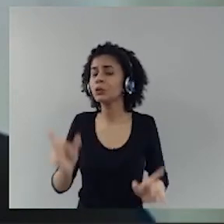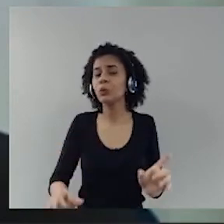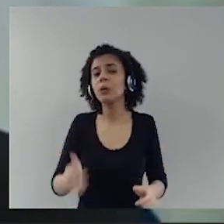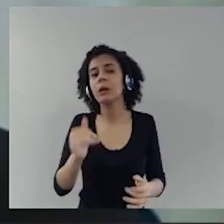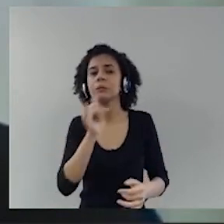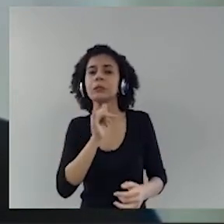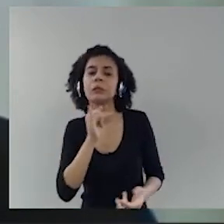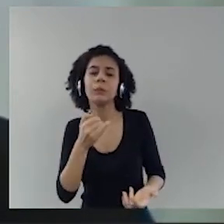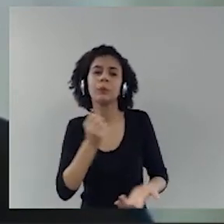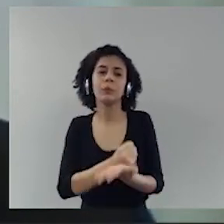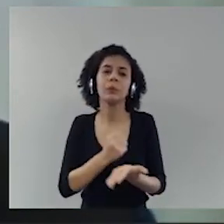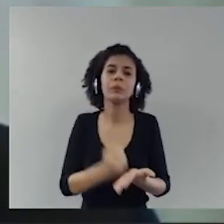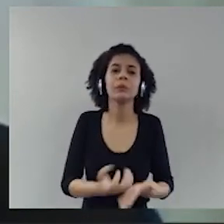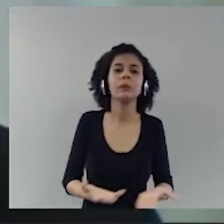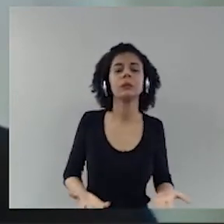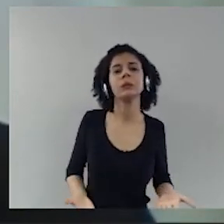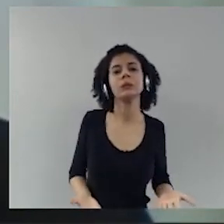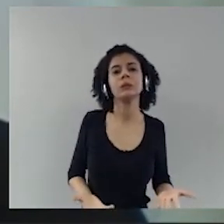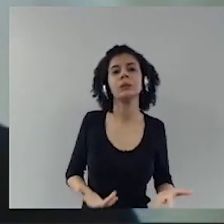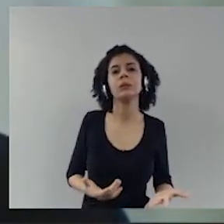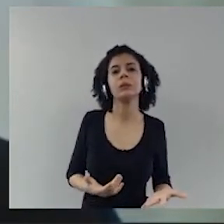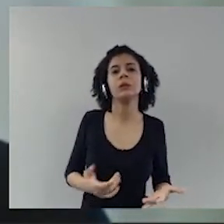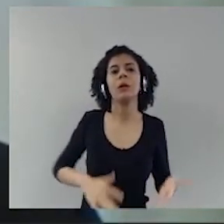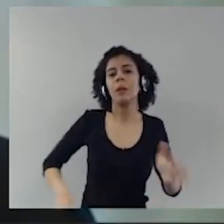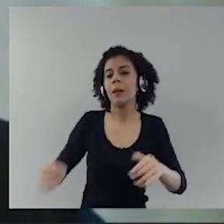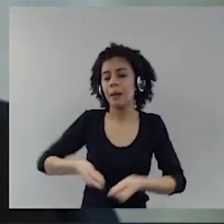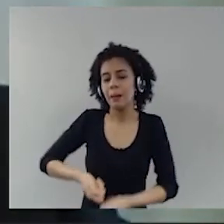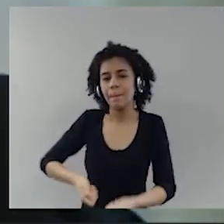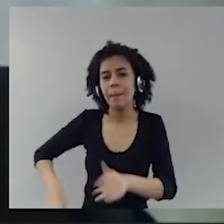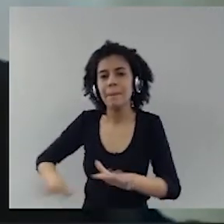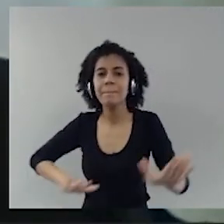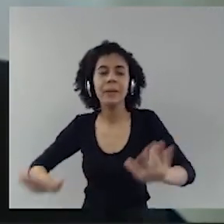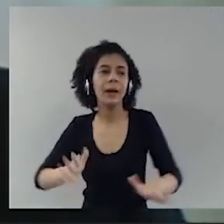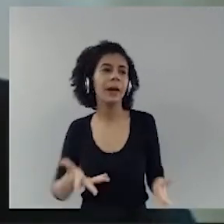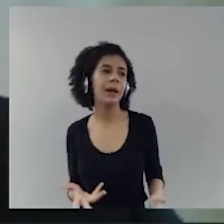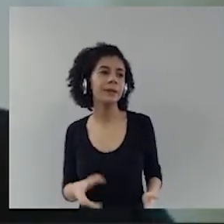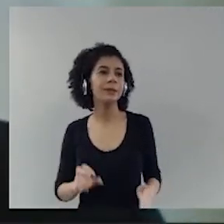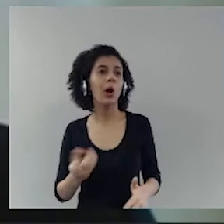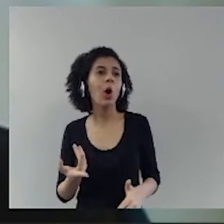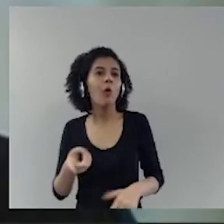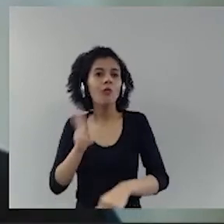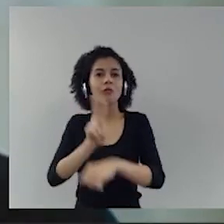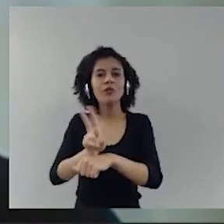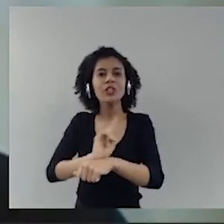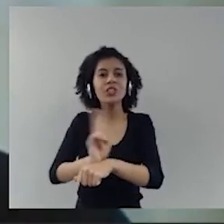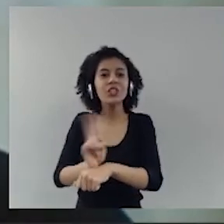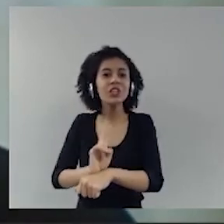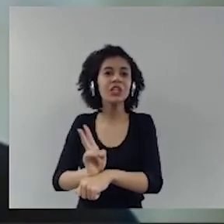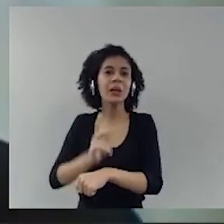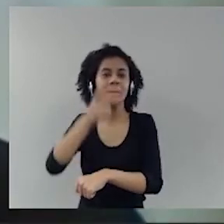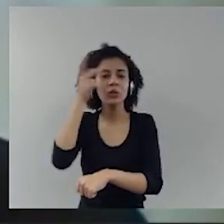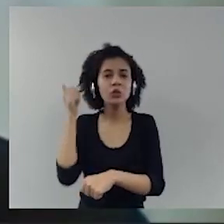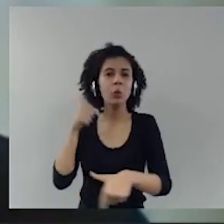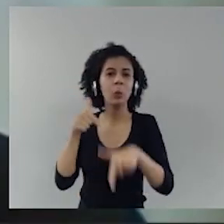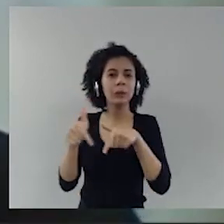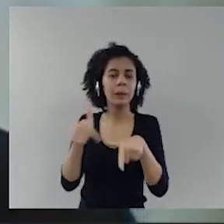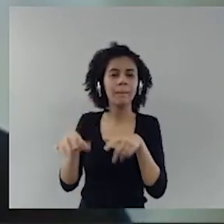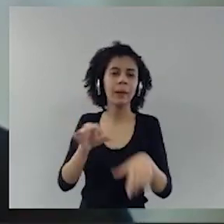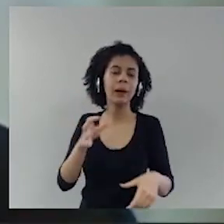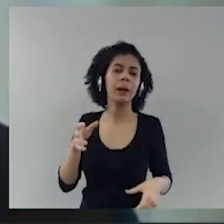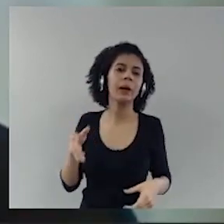a contratação de um serviço de limpeza contratação de um serviço de vigilância à